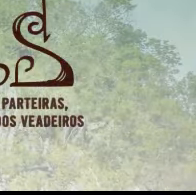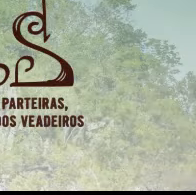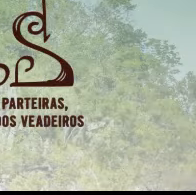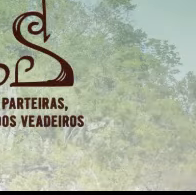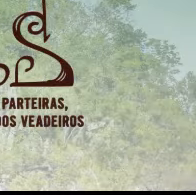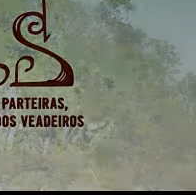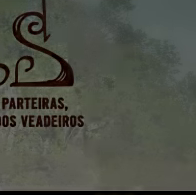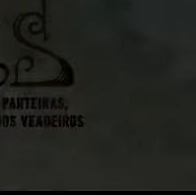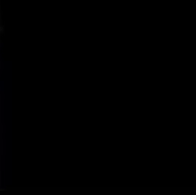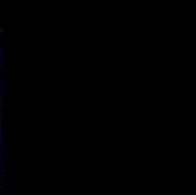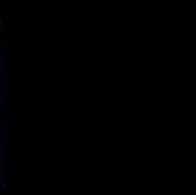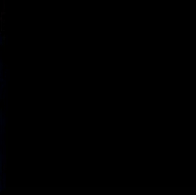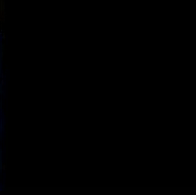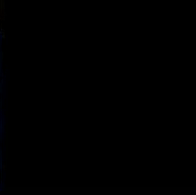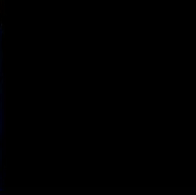curar